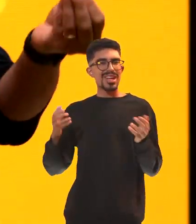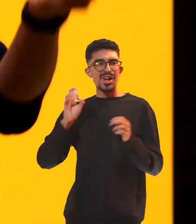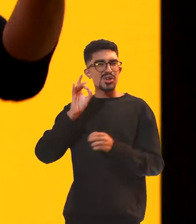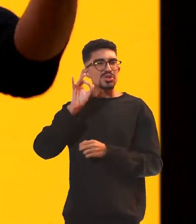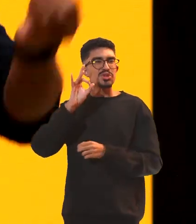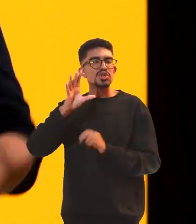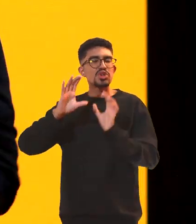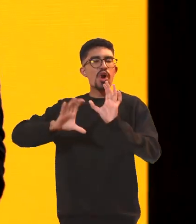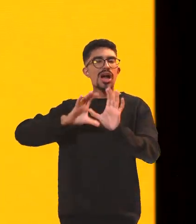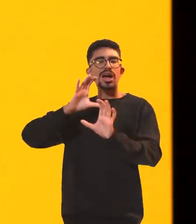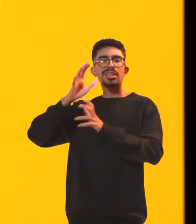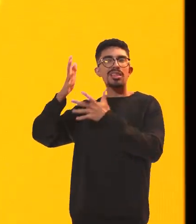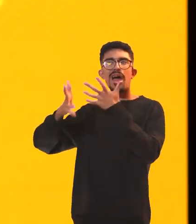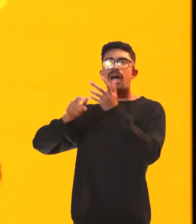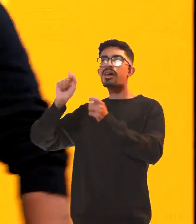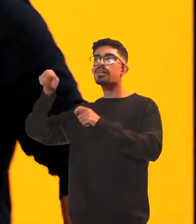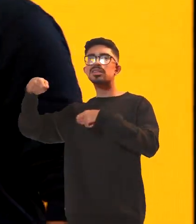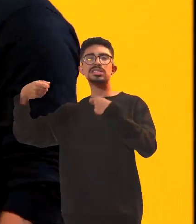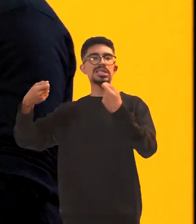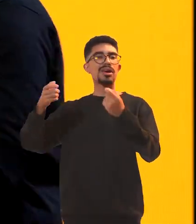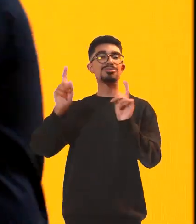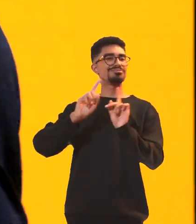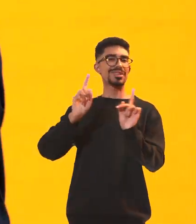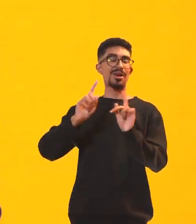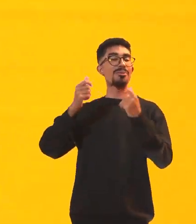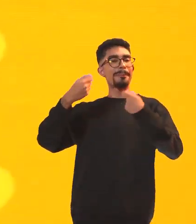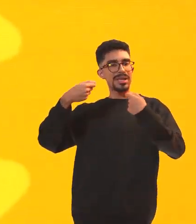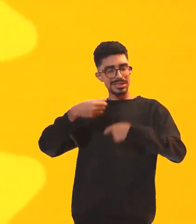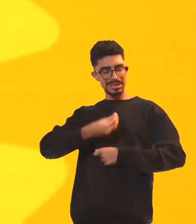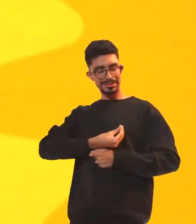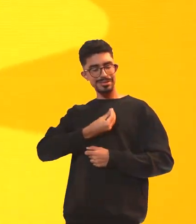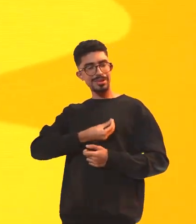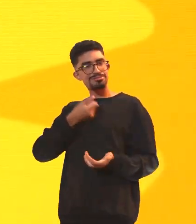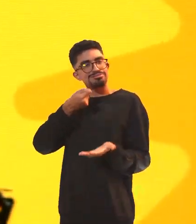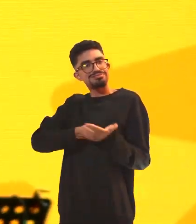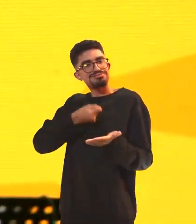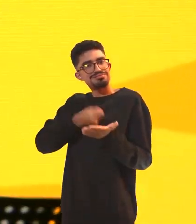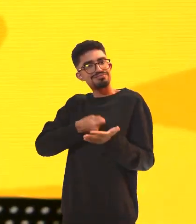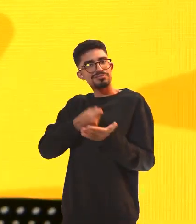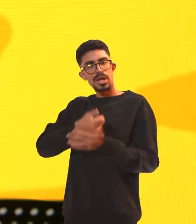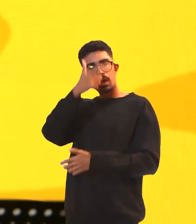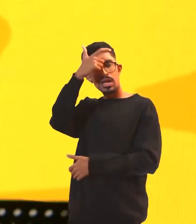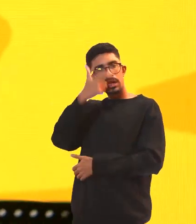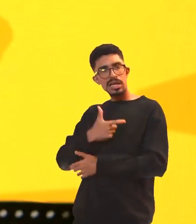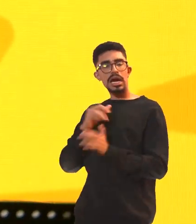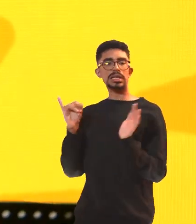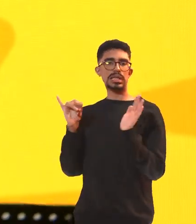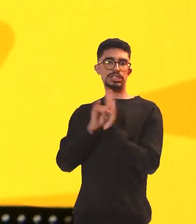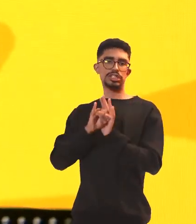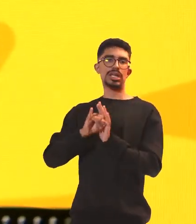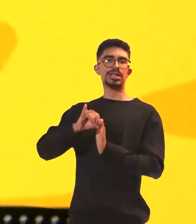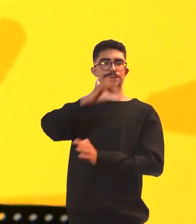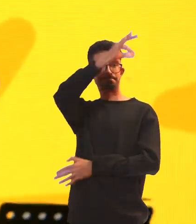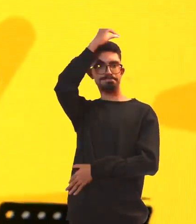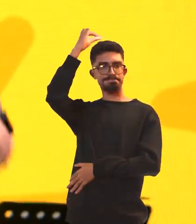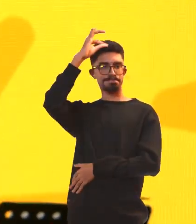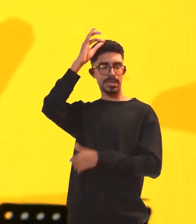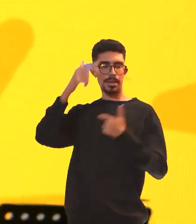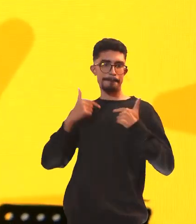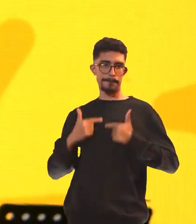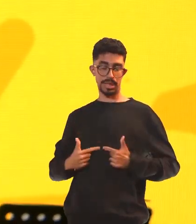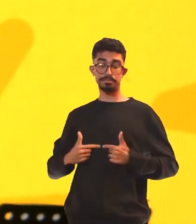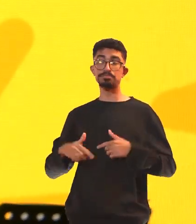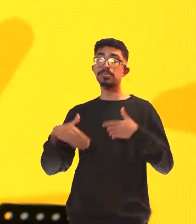uma vida dedicada ao Senhor, é uma vida de santidade. Por isso hoje nós vamos olhar para um texto que se encontra no livro de 2 Samuel,